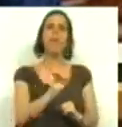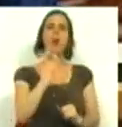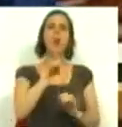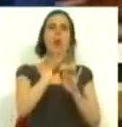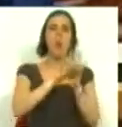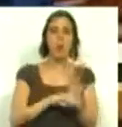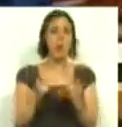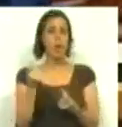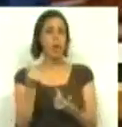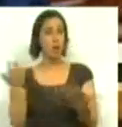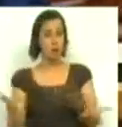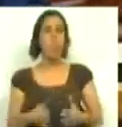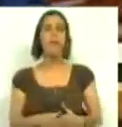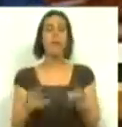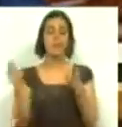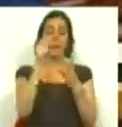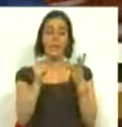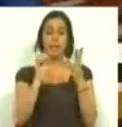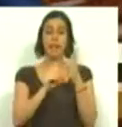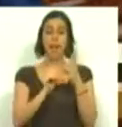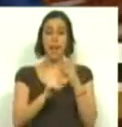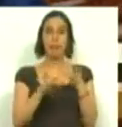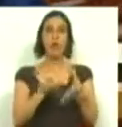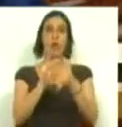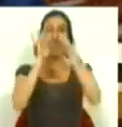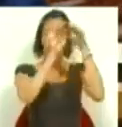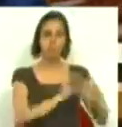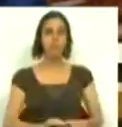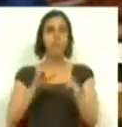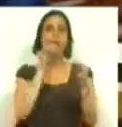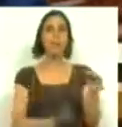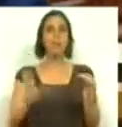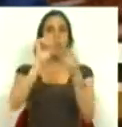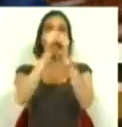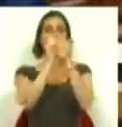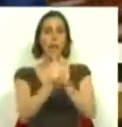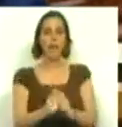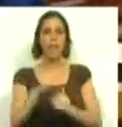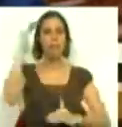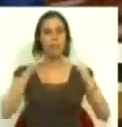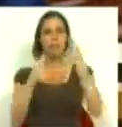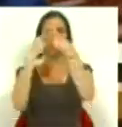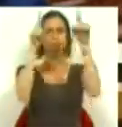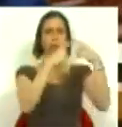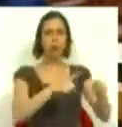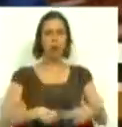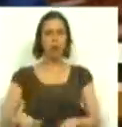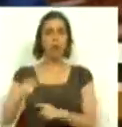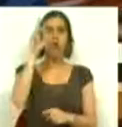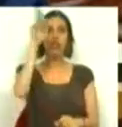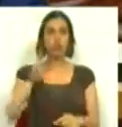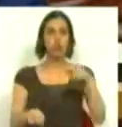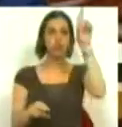sua condição económica. Terceiro, a coesão territorial e a correção das disparidades territoriais